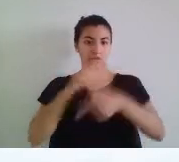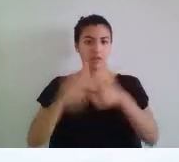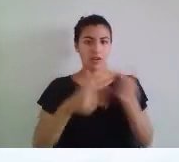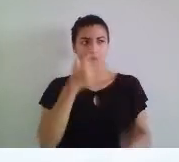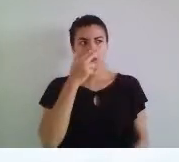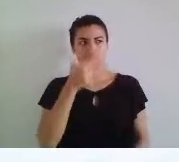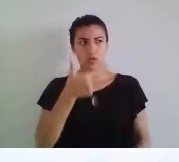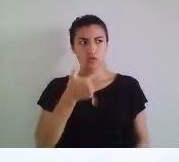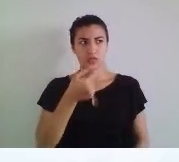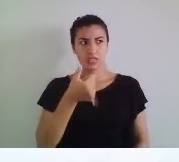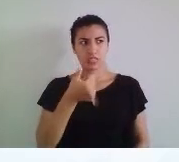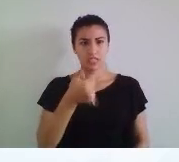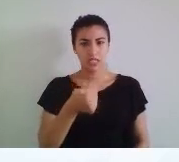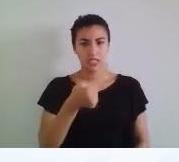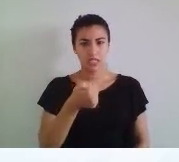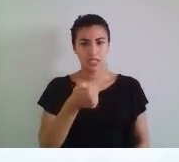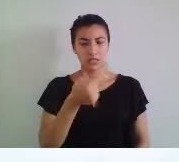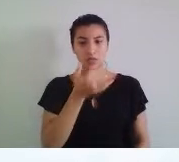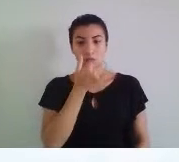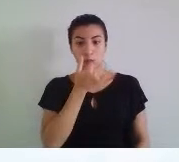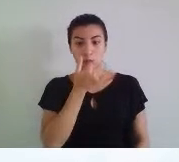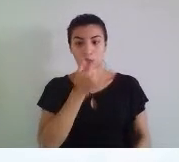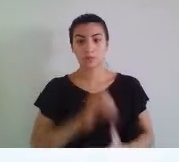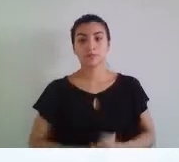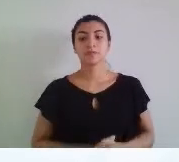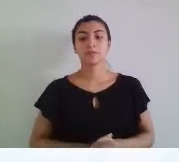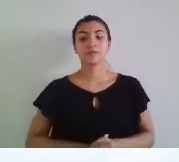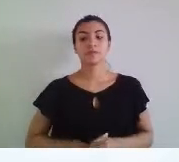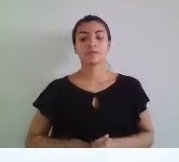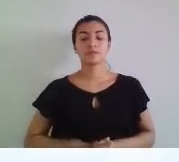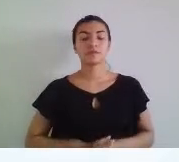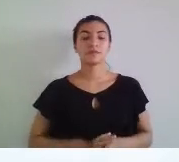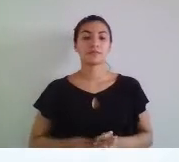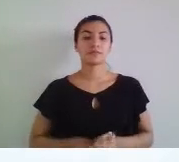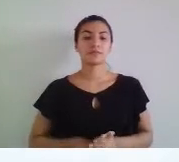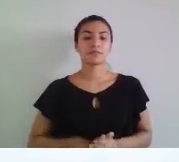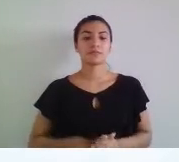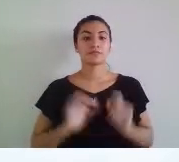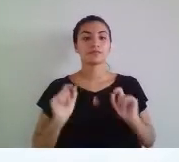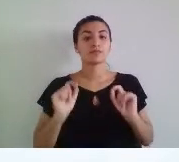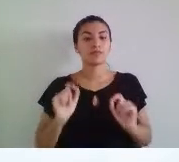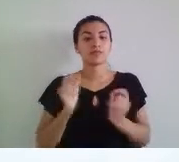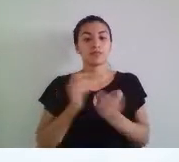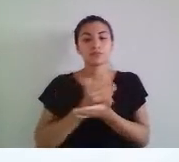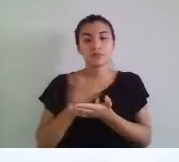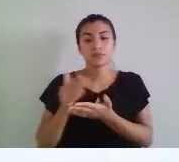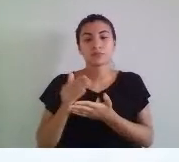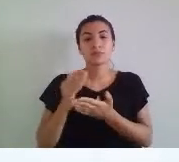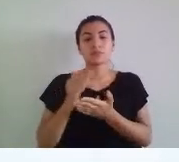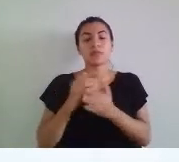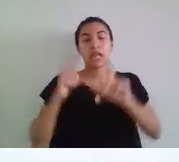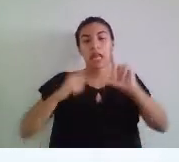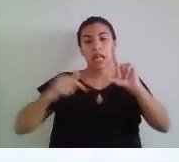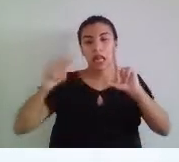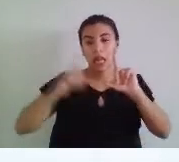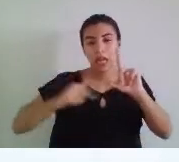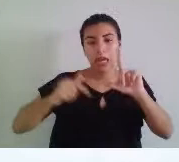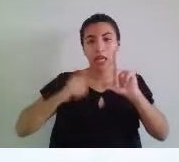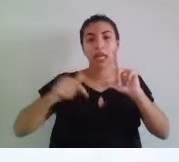perdão, 2017, que ali, acho que as letras do Ministério do Trabalho começaram a cair